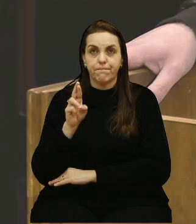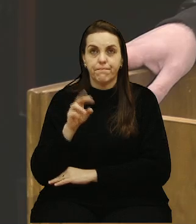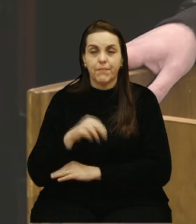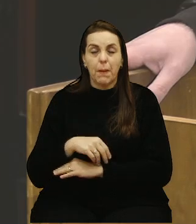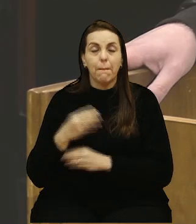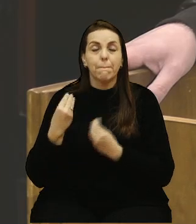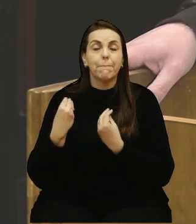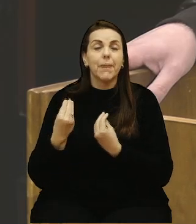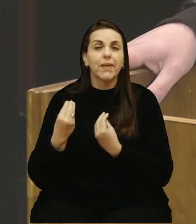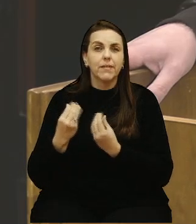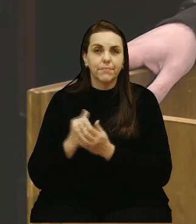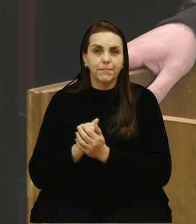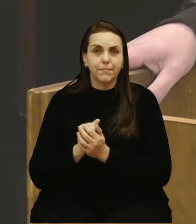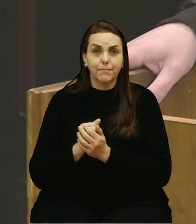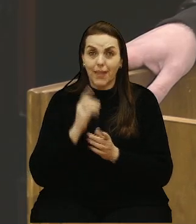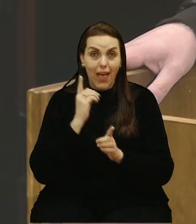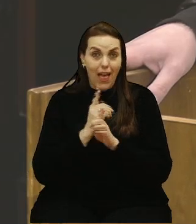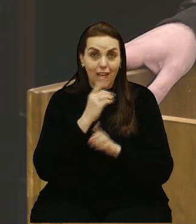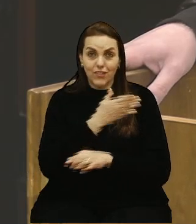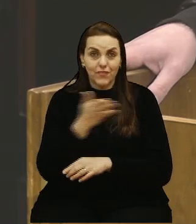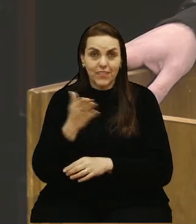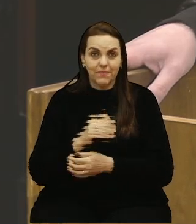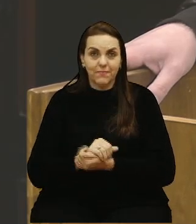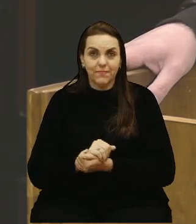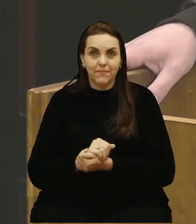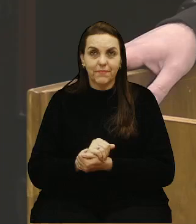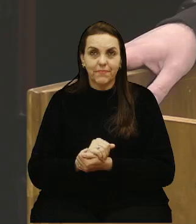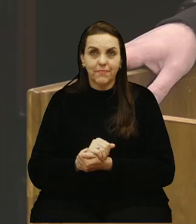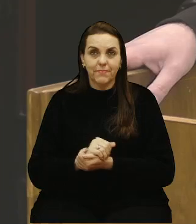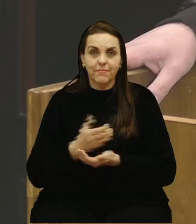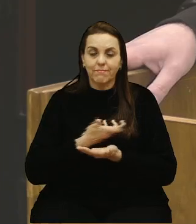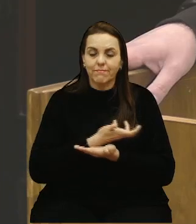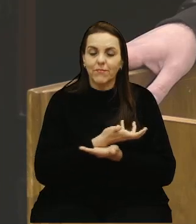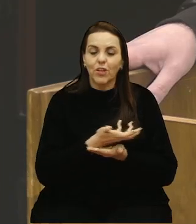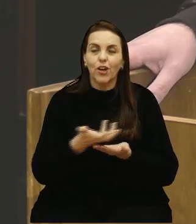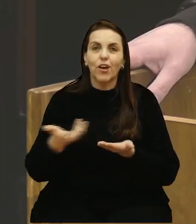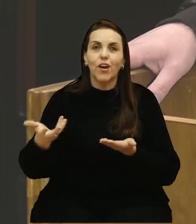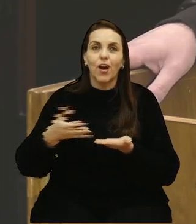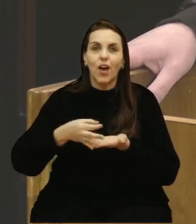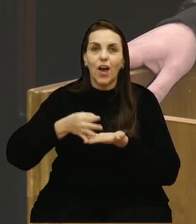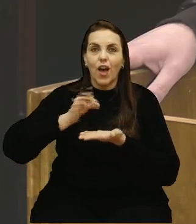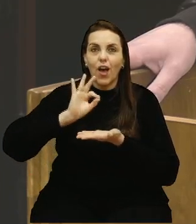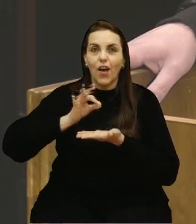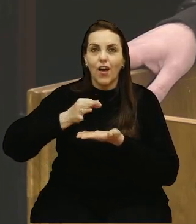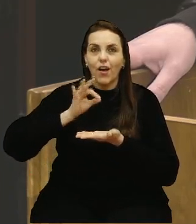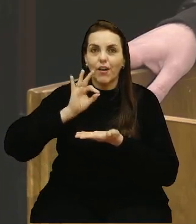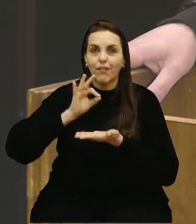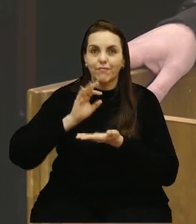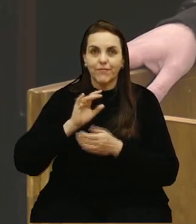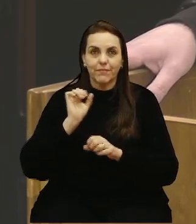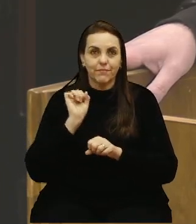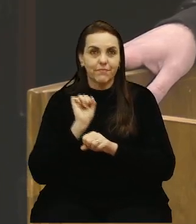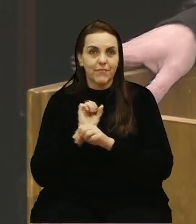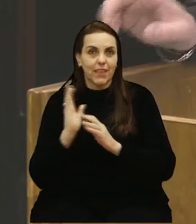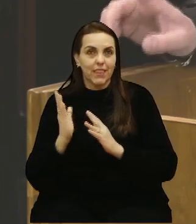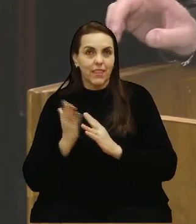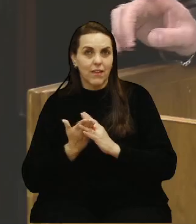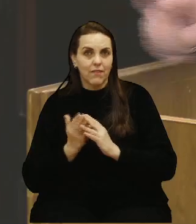Para quê? Adivinhem. Coquetel. Coffee break. Isso